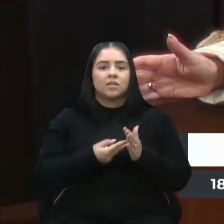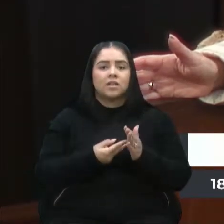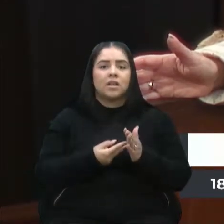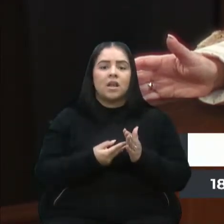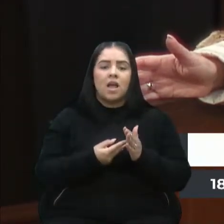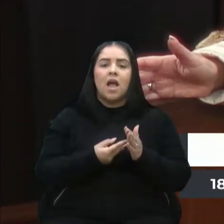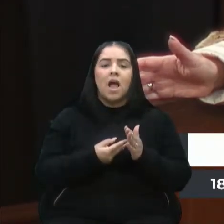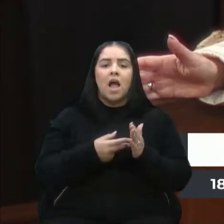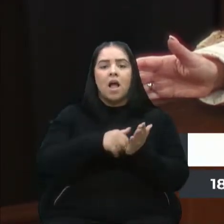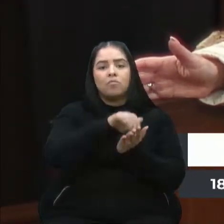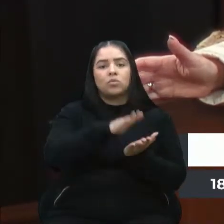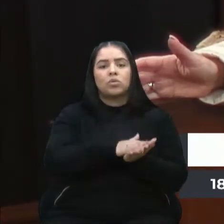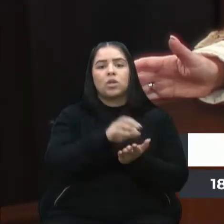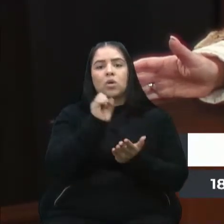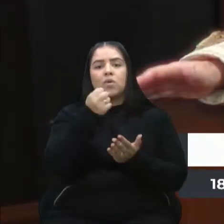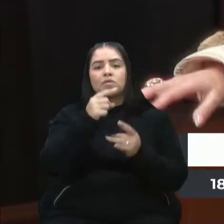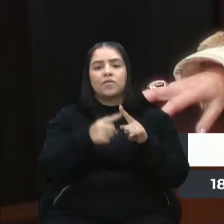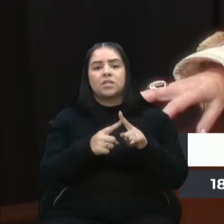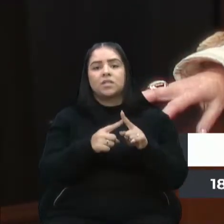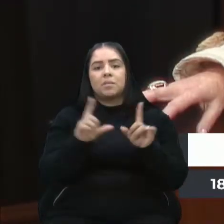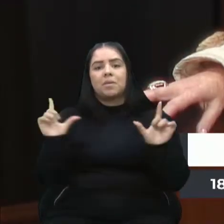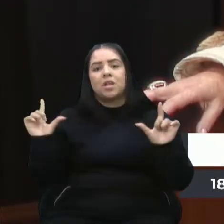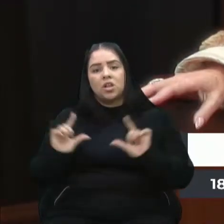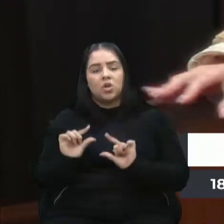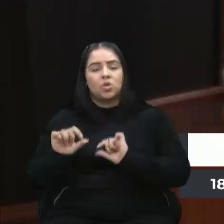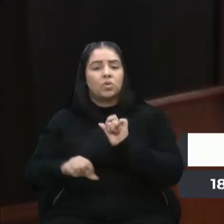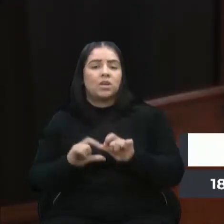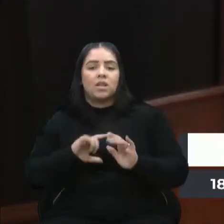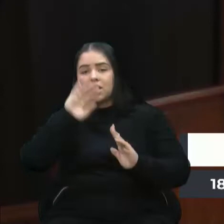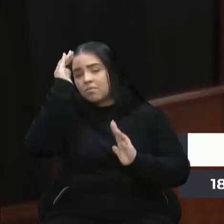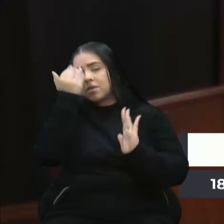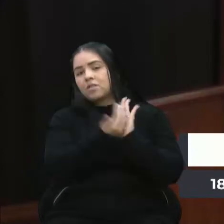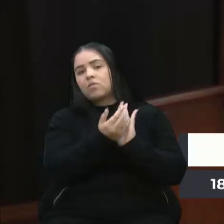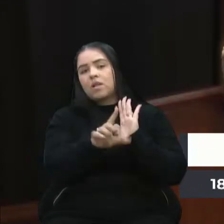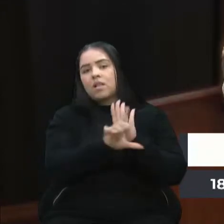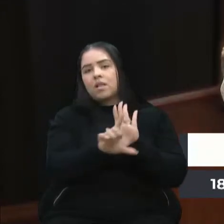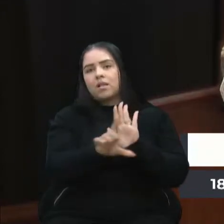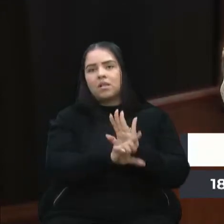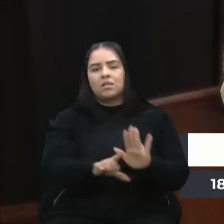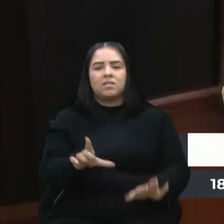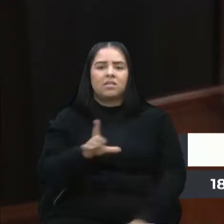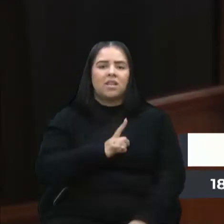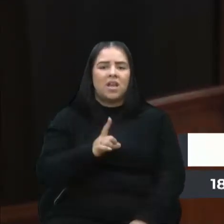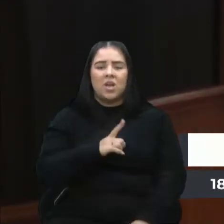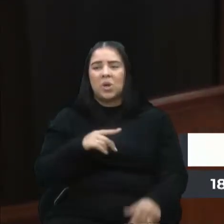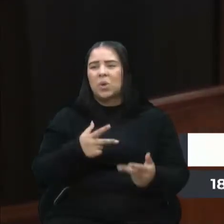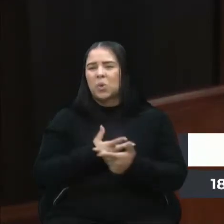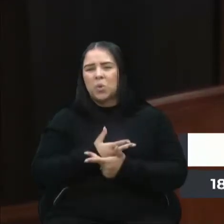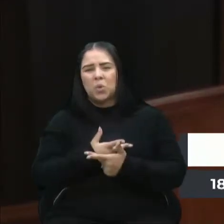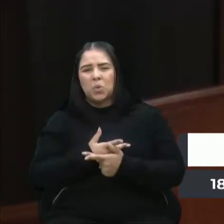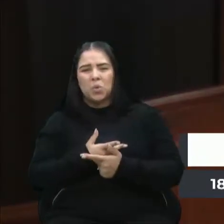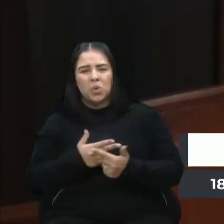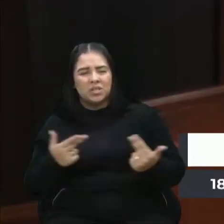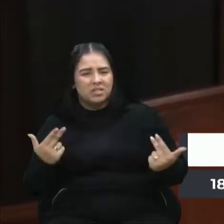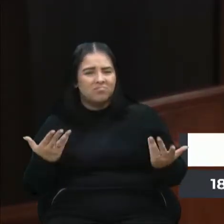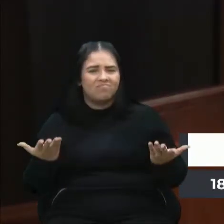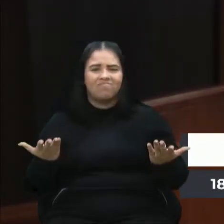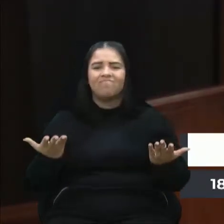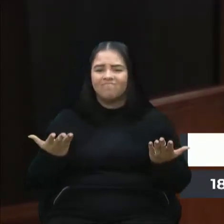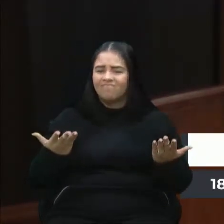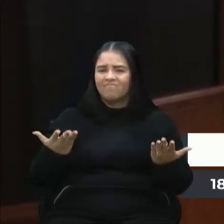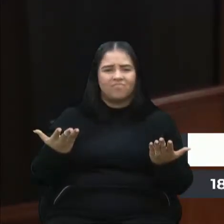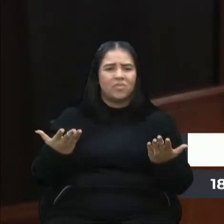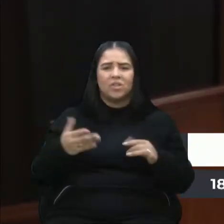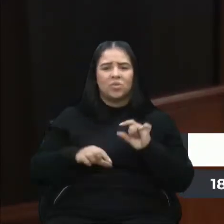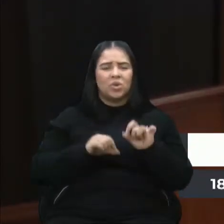vezes menor do que ele gastaria cumprindo a lei. Então, são umas inversões que vai de encontro a